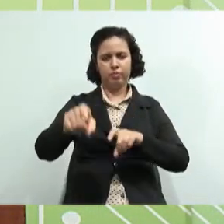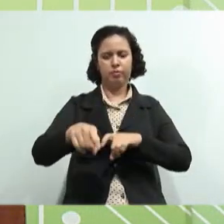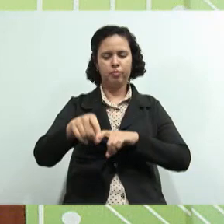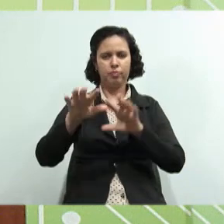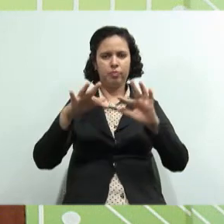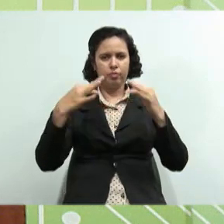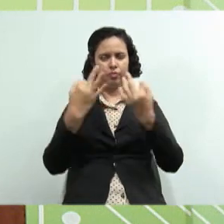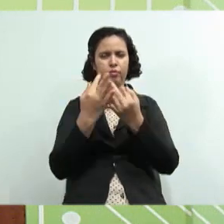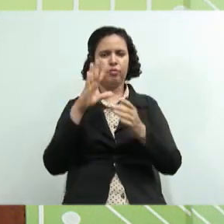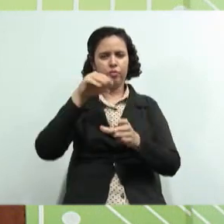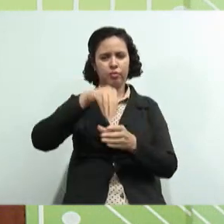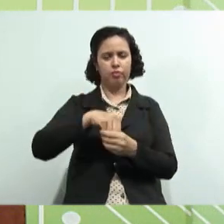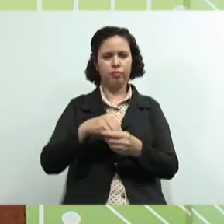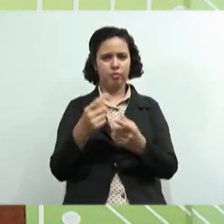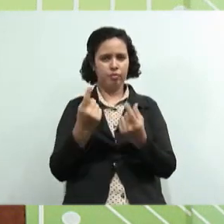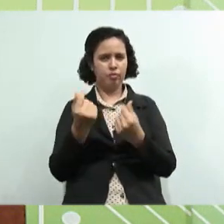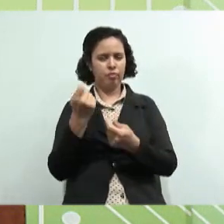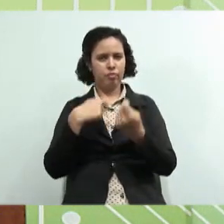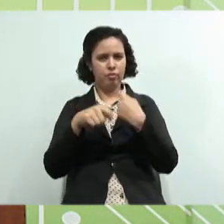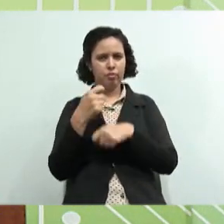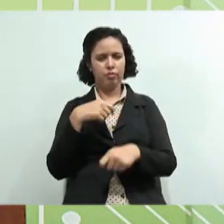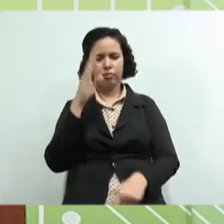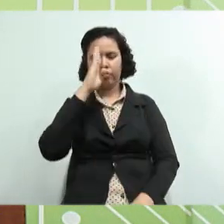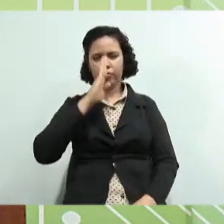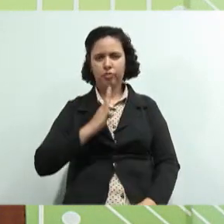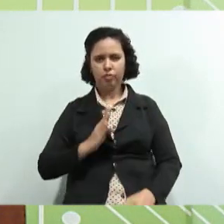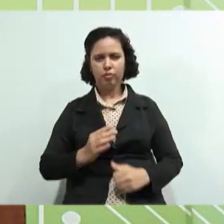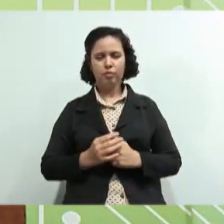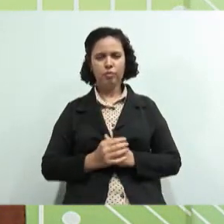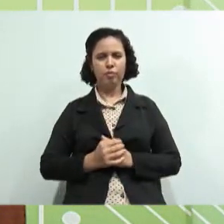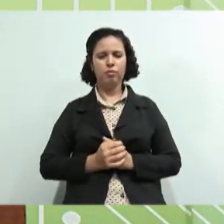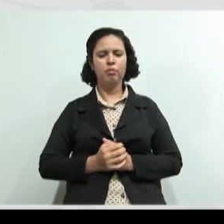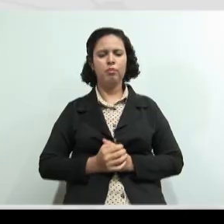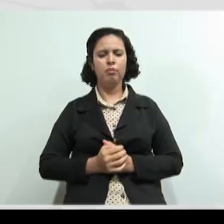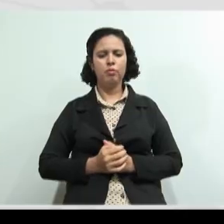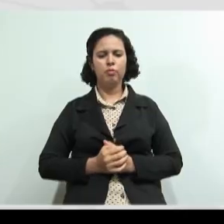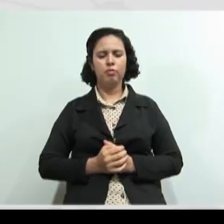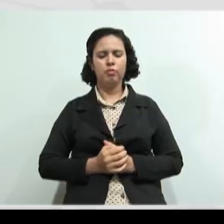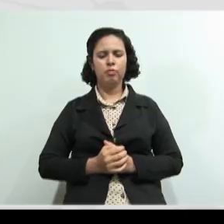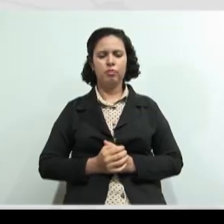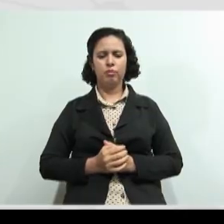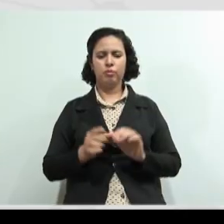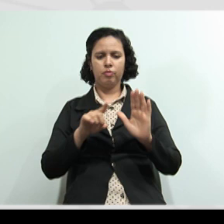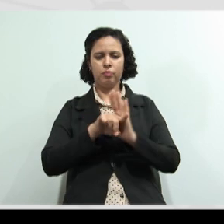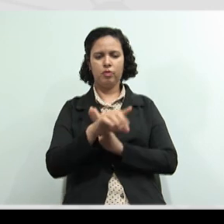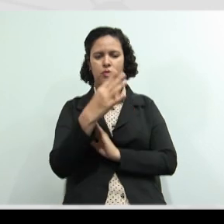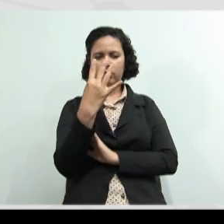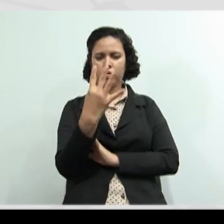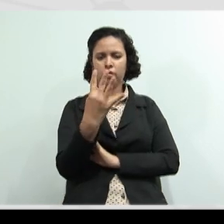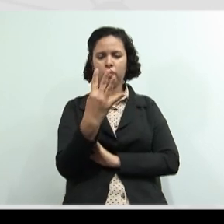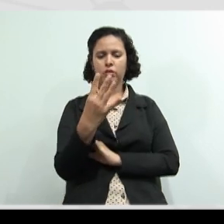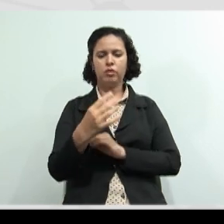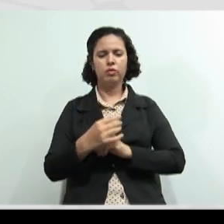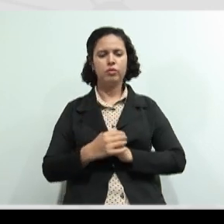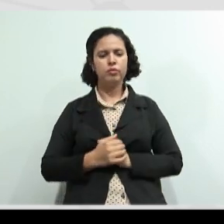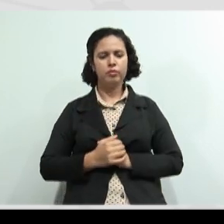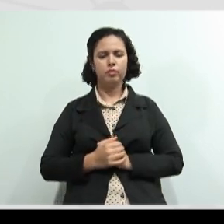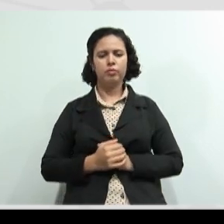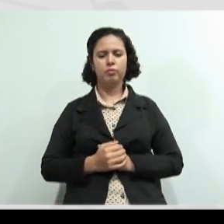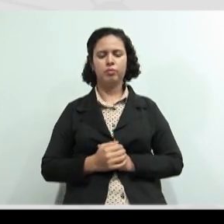economia brasileira. Vamos para a pergunta número 4. Na pergunta número 4, a gente lê